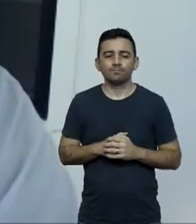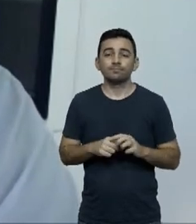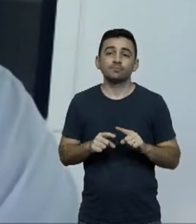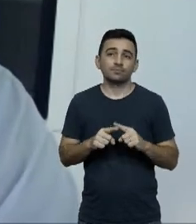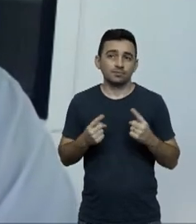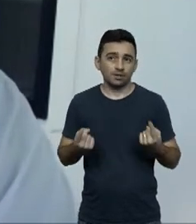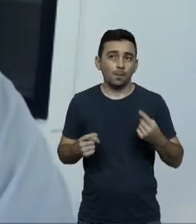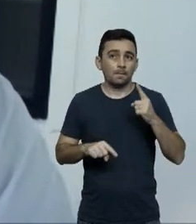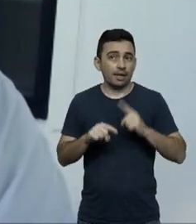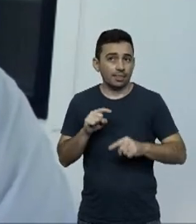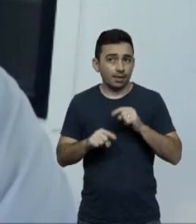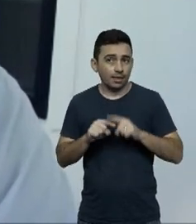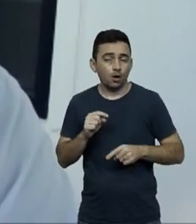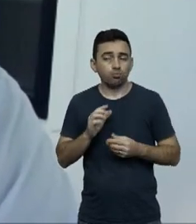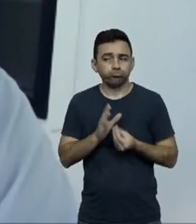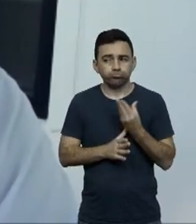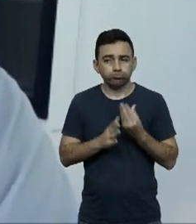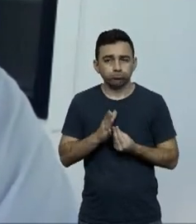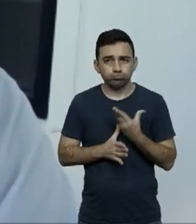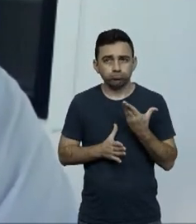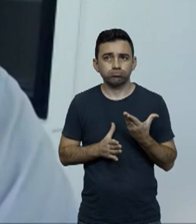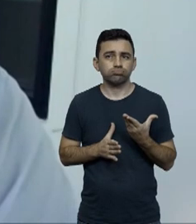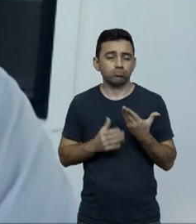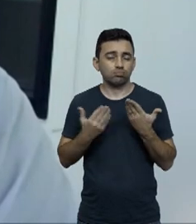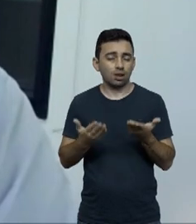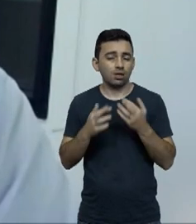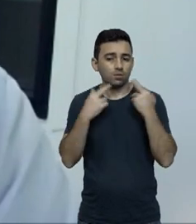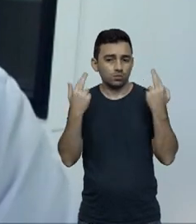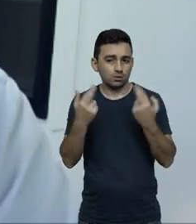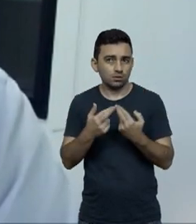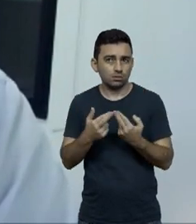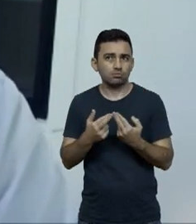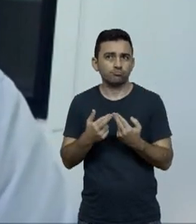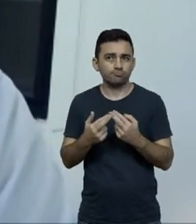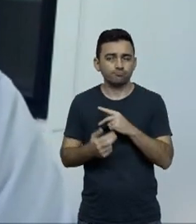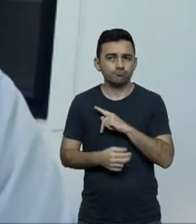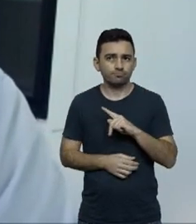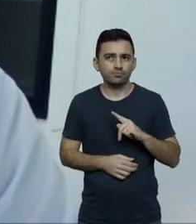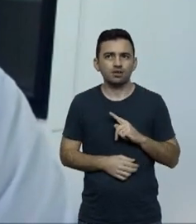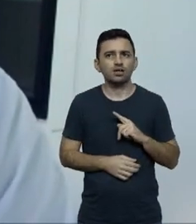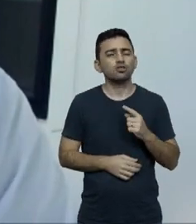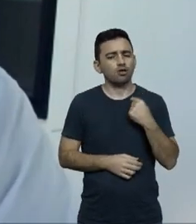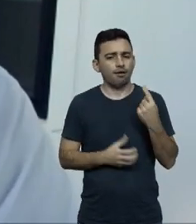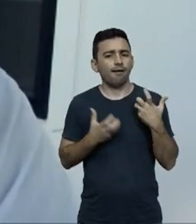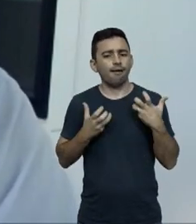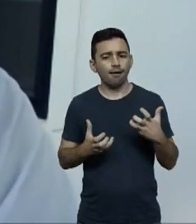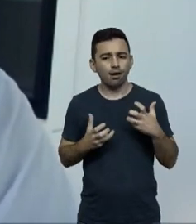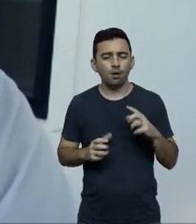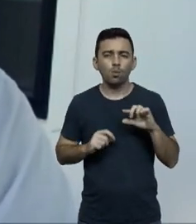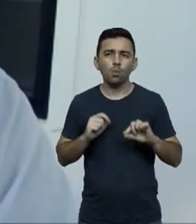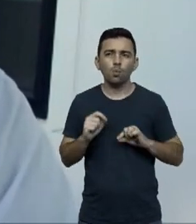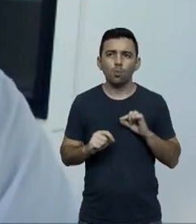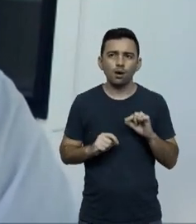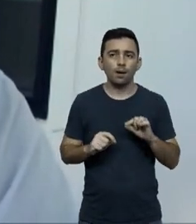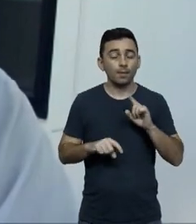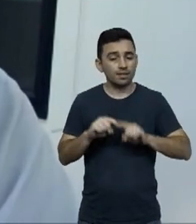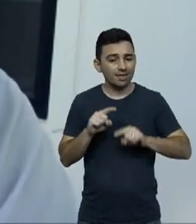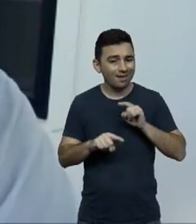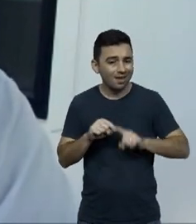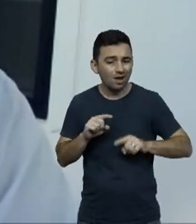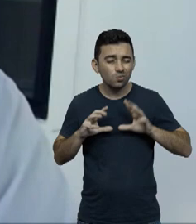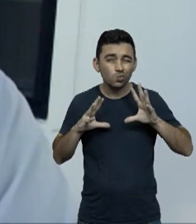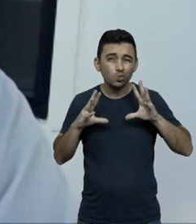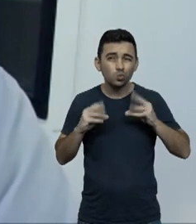material produzido Hoje nossa audiência pública assim a gente faz questão de que esse todo esse material também